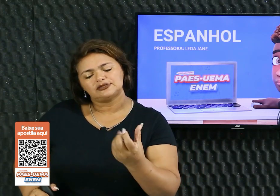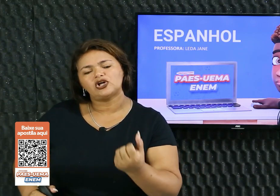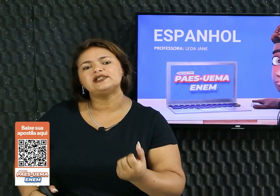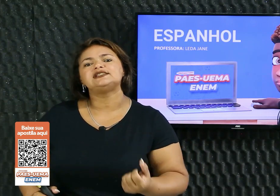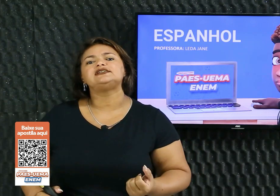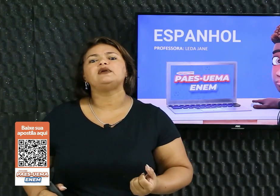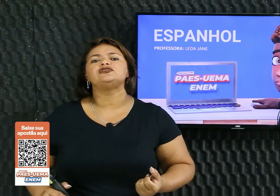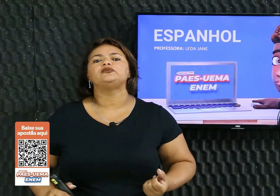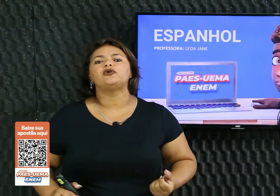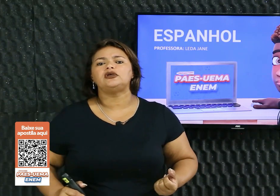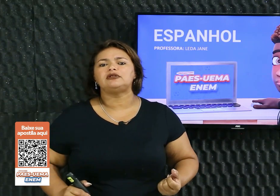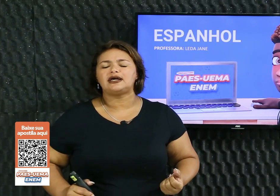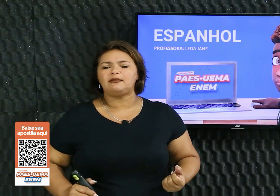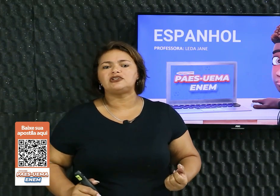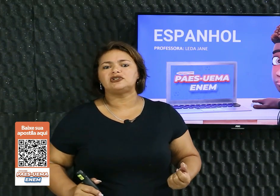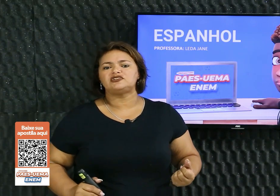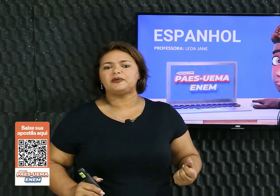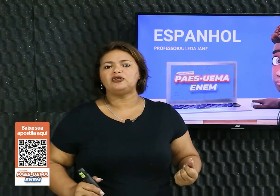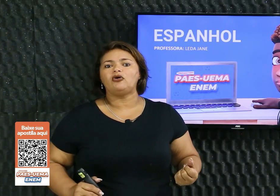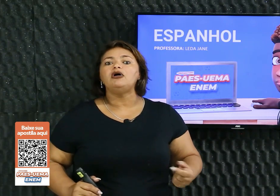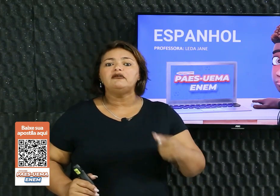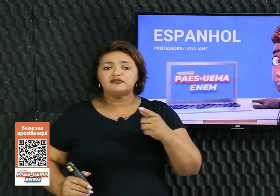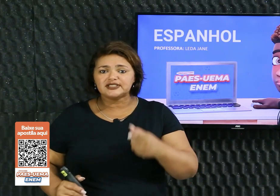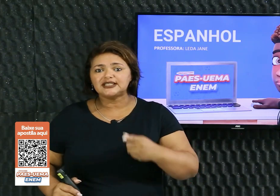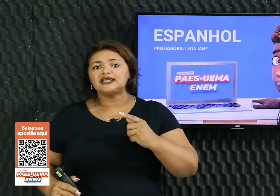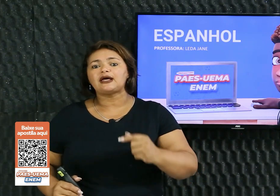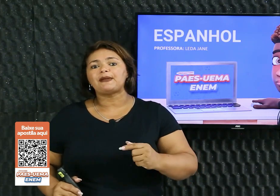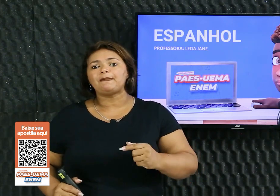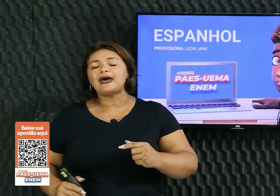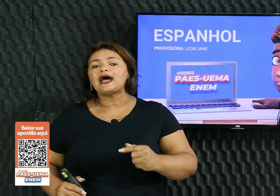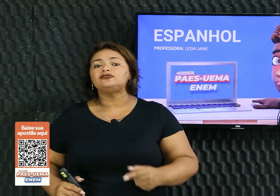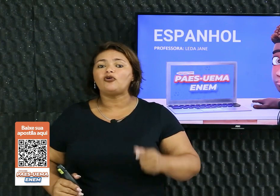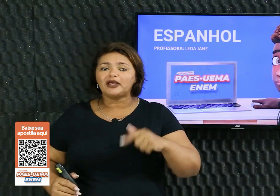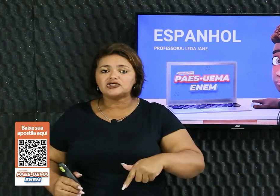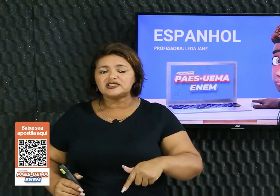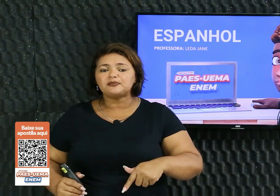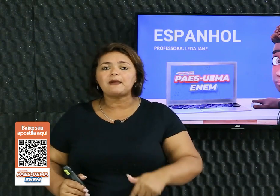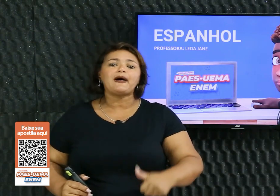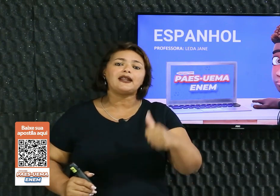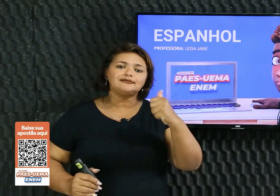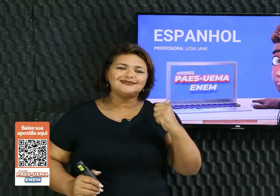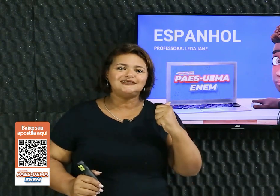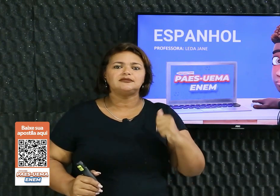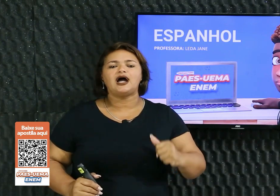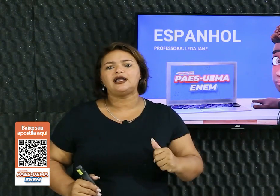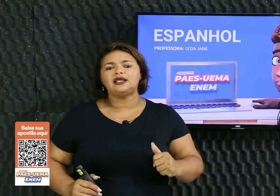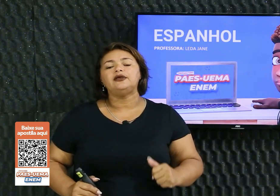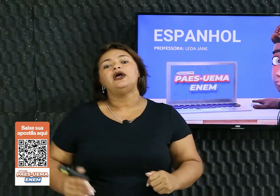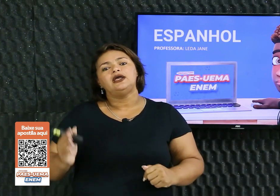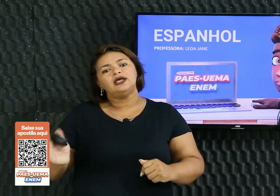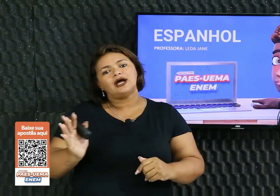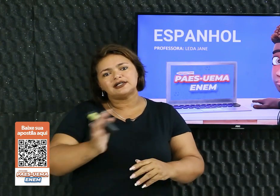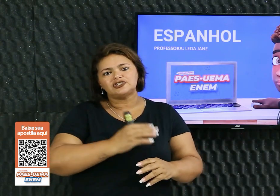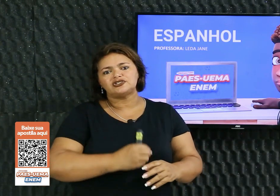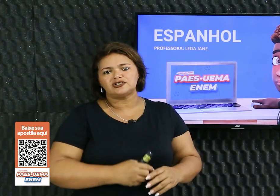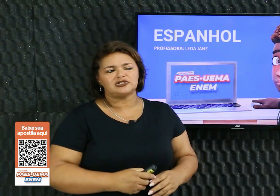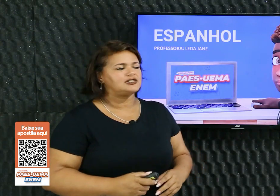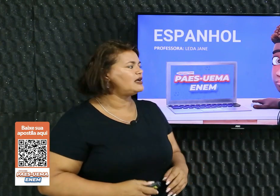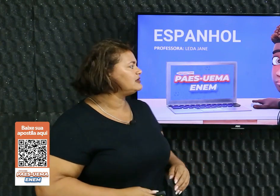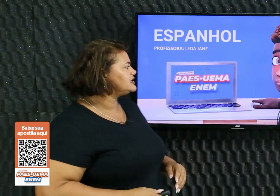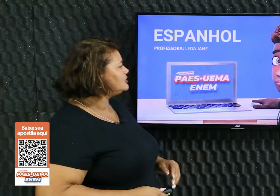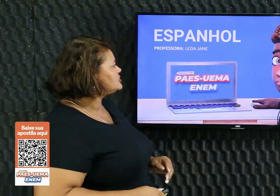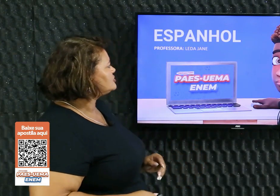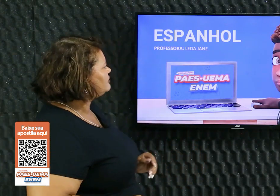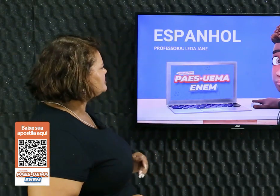mais, solicite mais um pouquinho da gramática do espanhol. Você tem que estar preparado. Como é que a gente se prepara? Aqui. E assistindo as